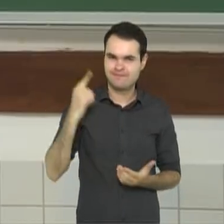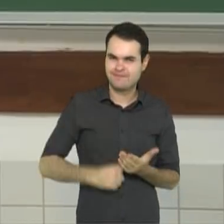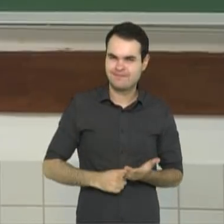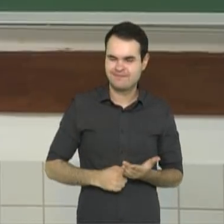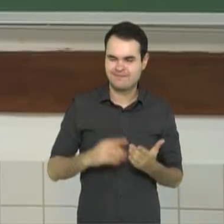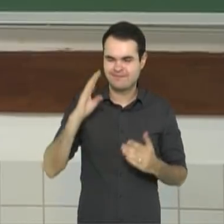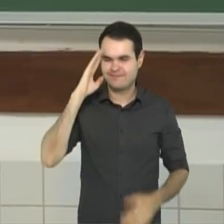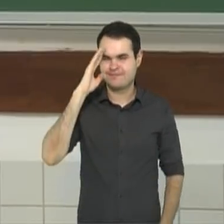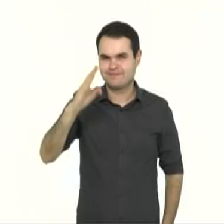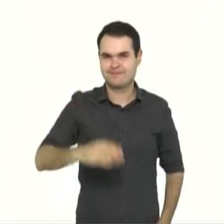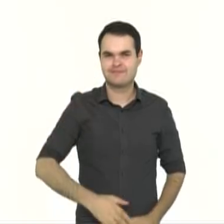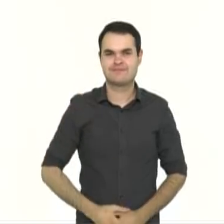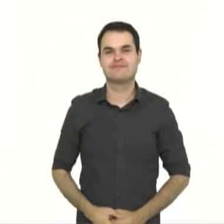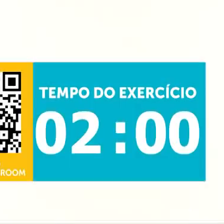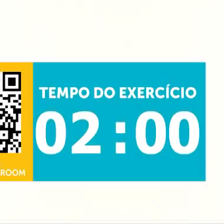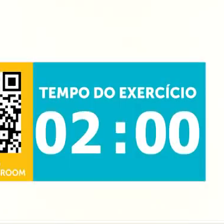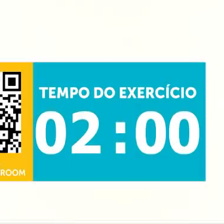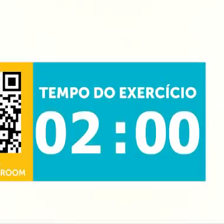Combinado? Até lá!